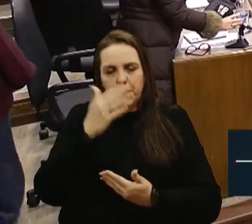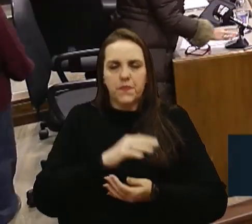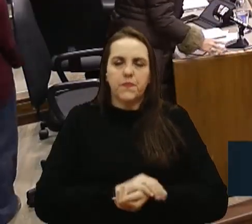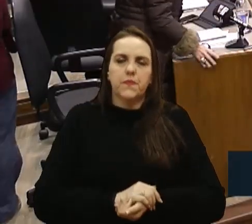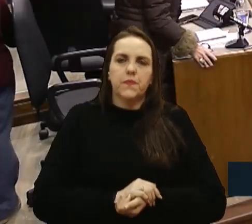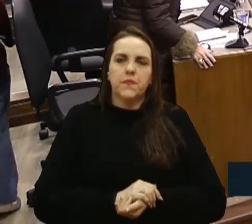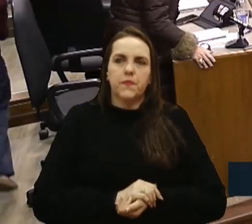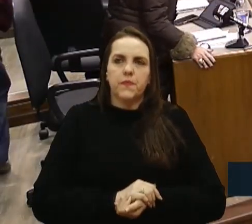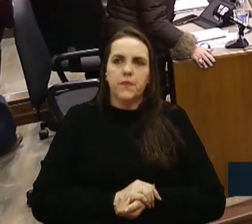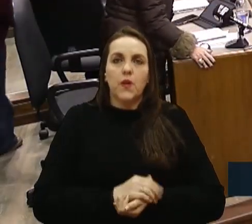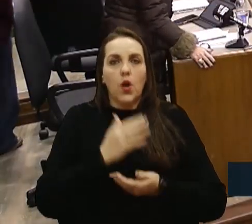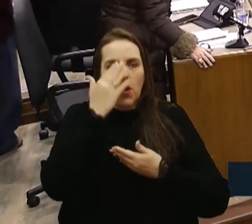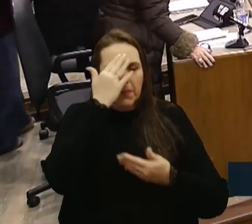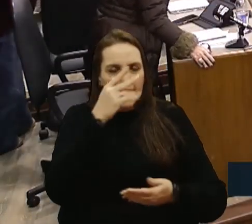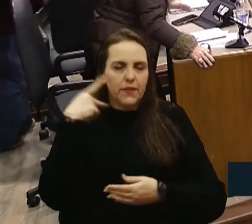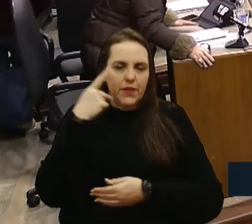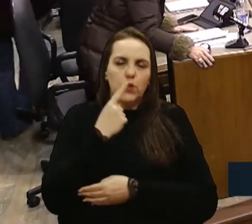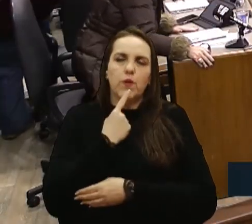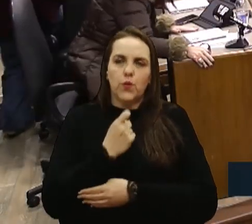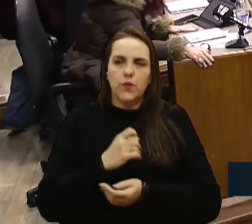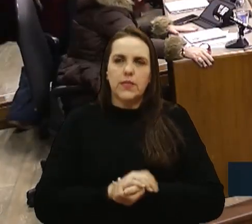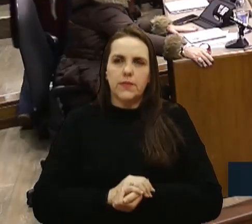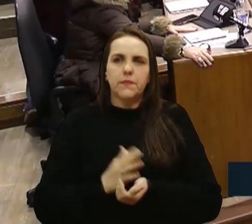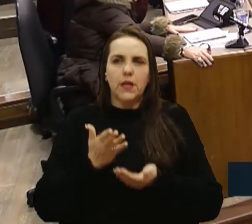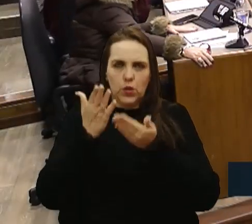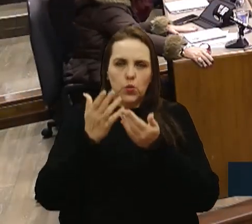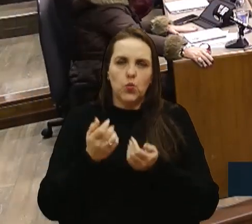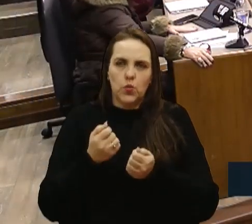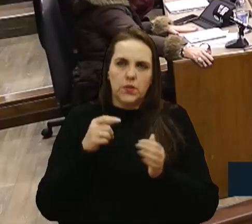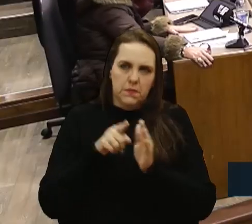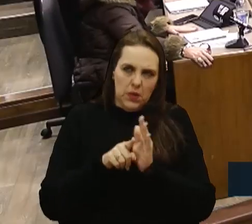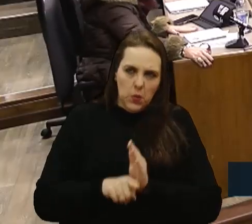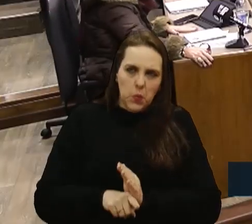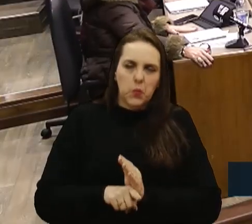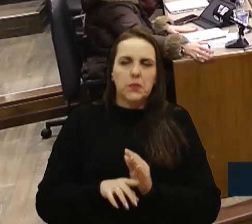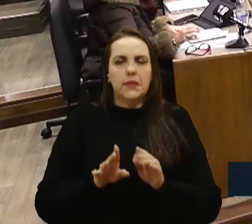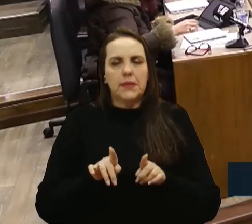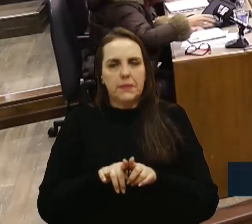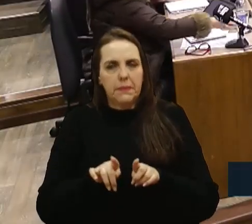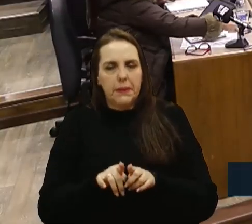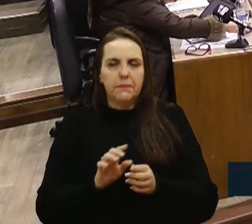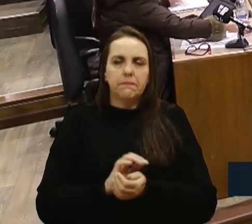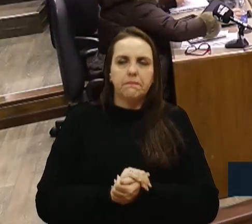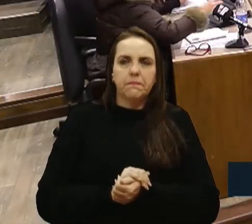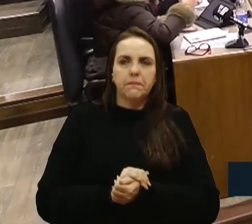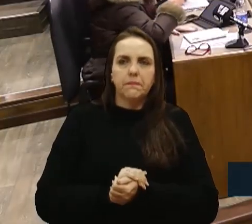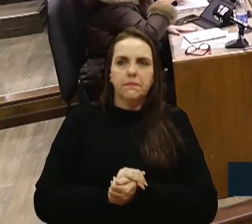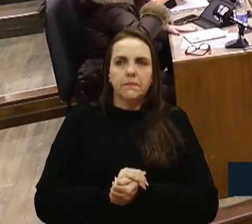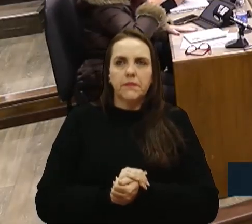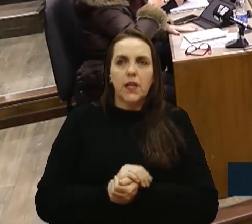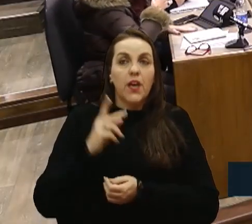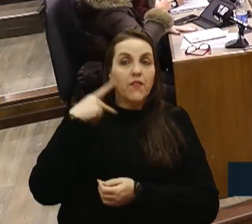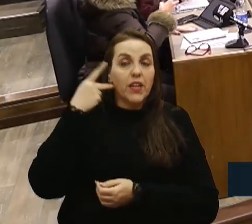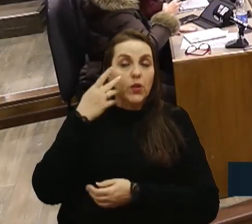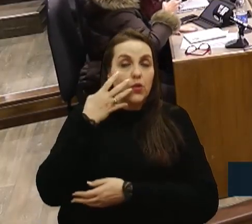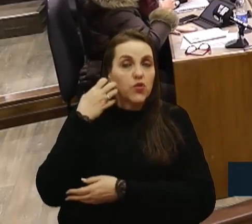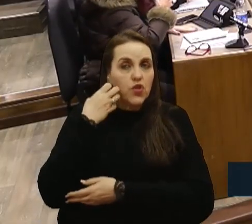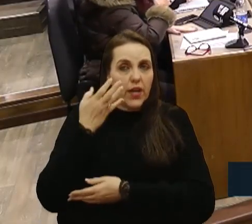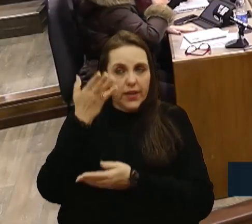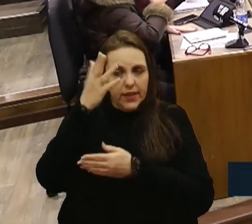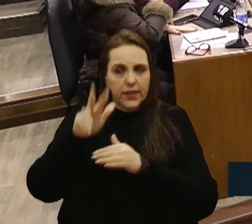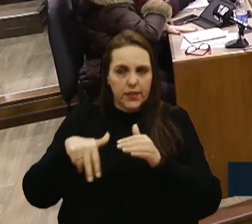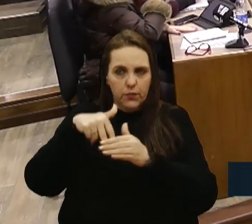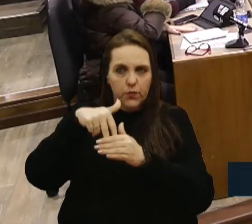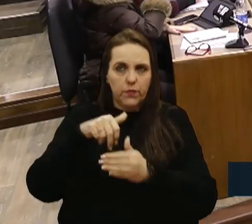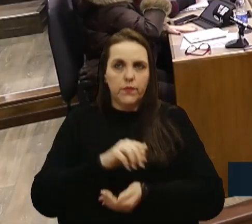Obrigada, vereadora Rose Frigieri. Para sua manifestação e perguntas, o vereador José de Abreu Jack, da